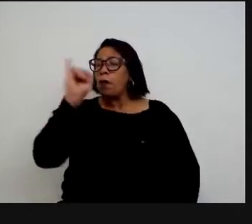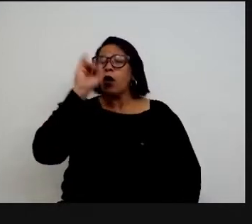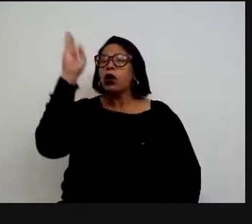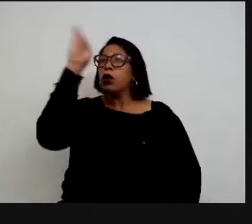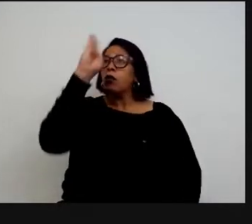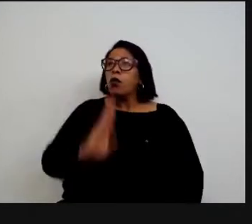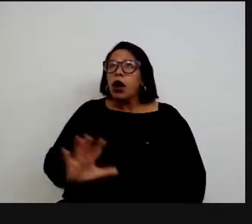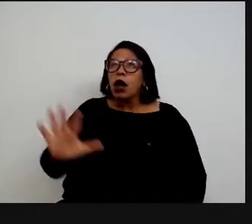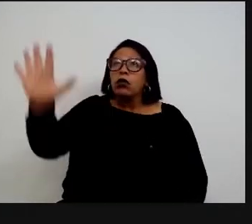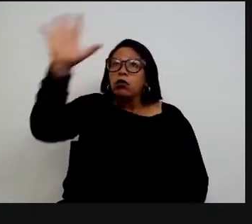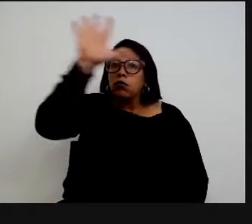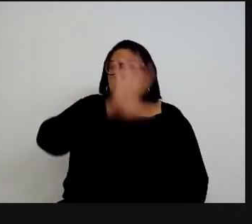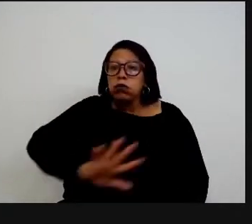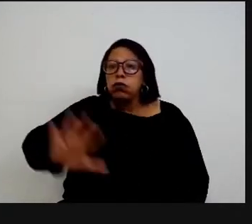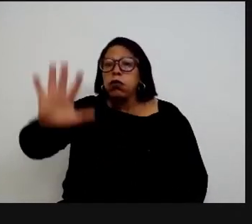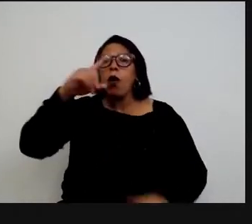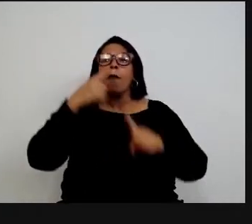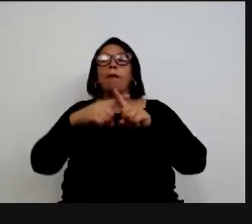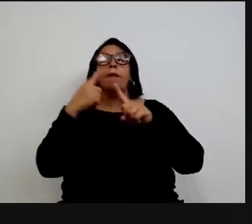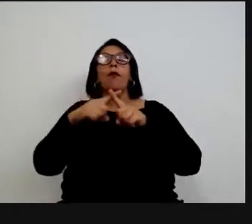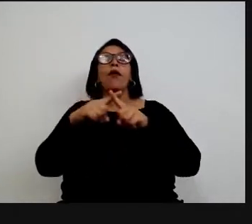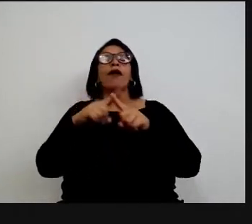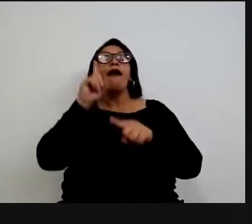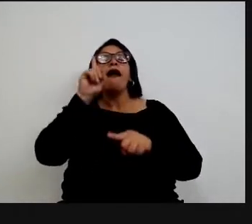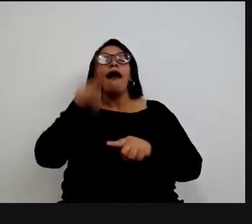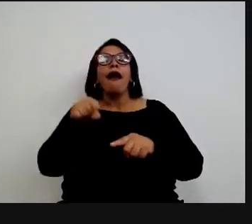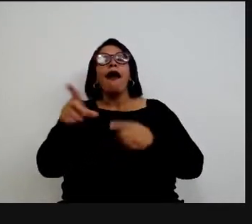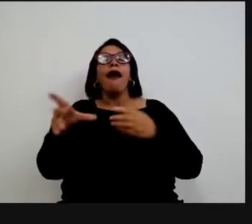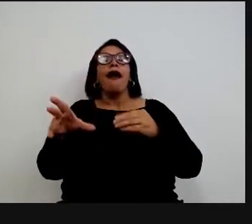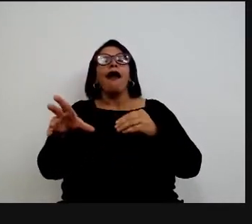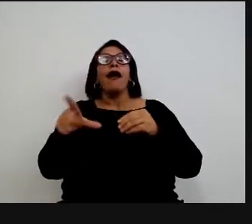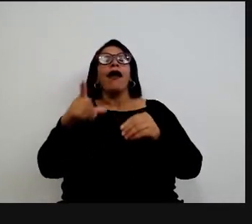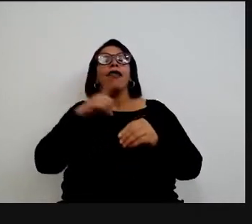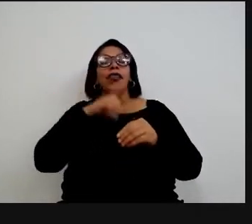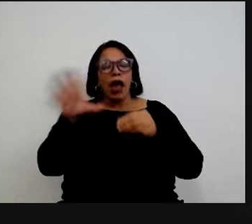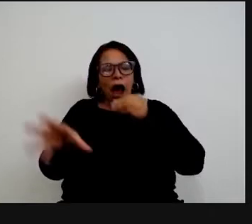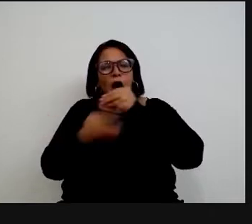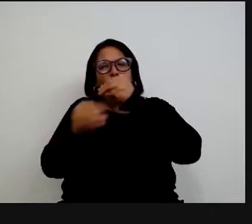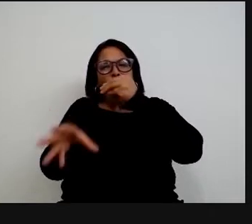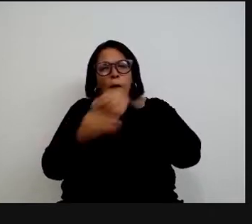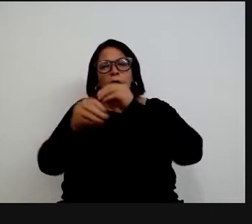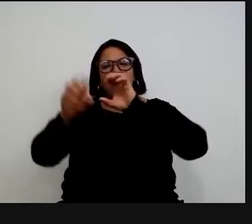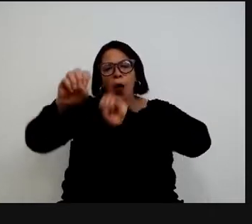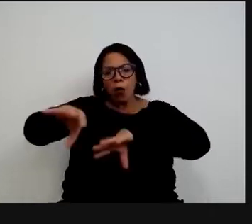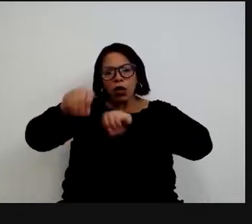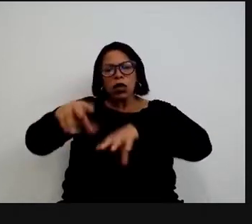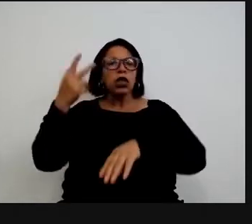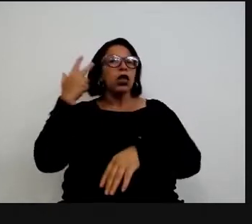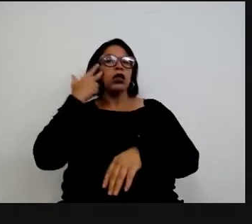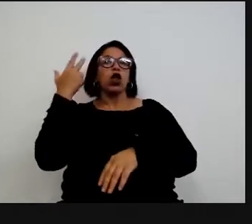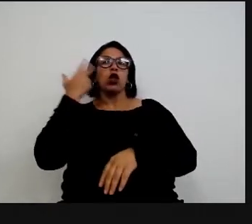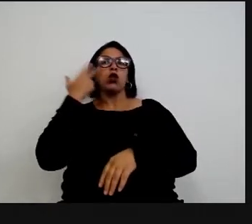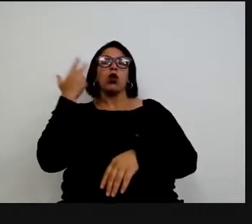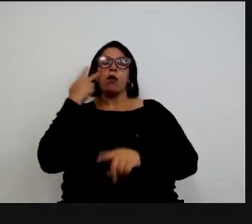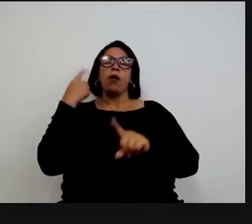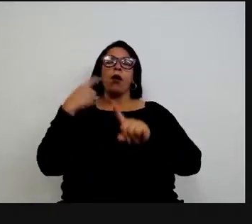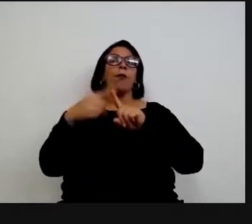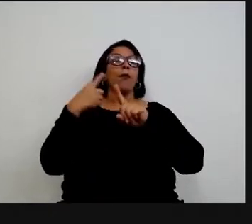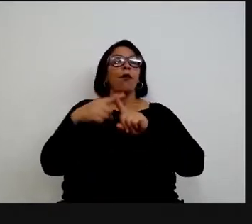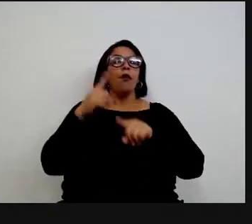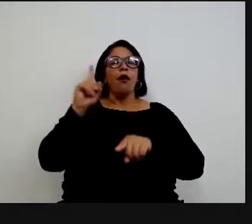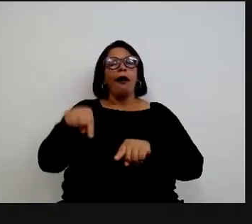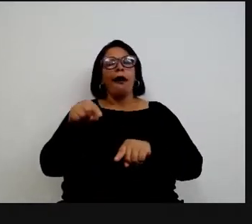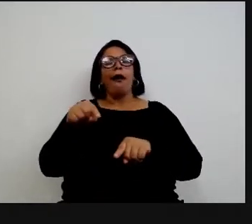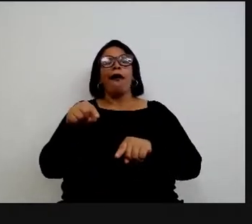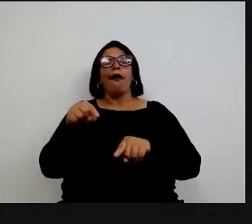brasileira por conta da complementariedade que nós temos que fazer em relação à educação formal, né? Seja ela